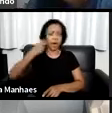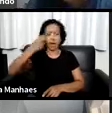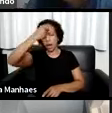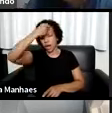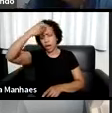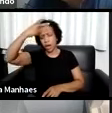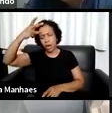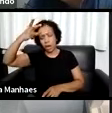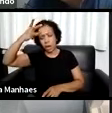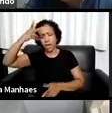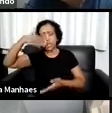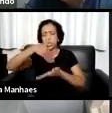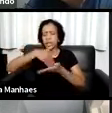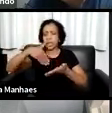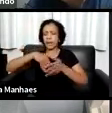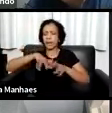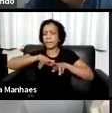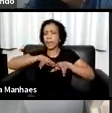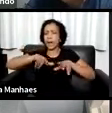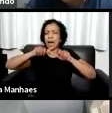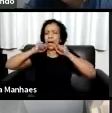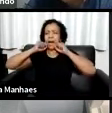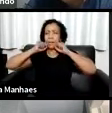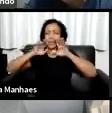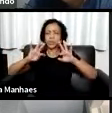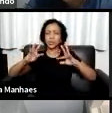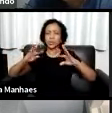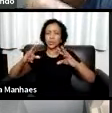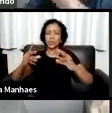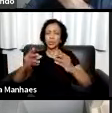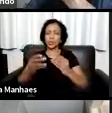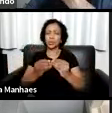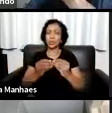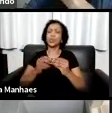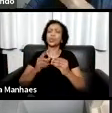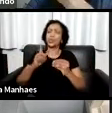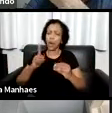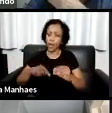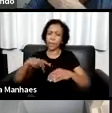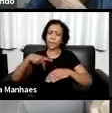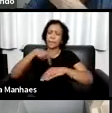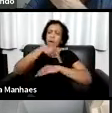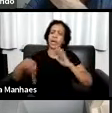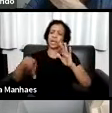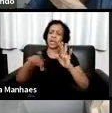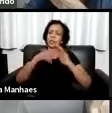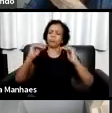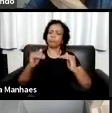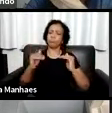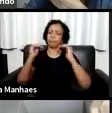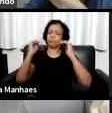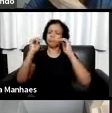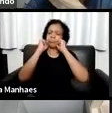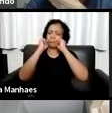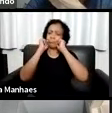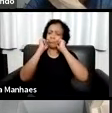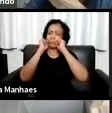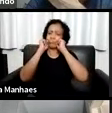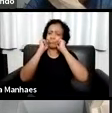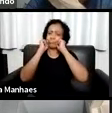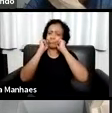seu secretariado, abençoa, meu Deus, as autoridades do nosso país, abençoa aquele bebezinho, Senhor, lá em Itapetinga,